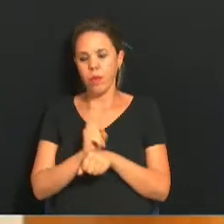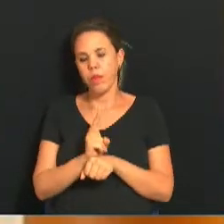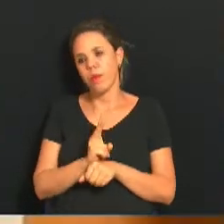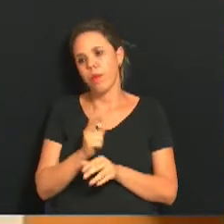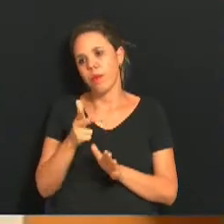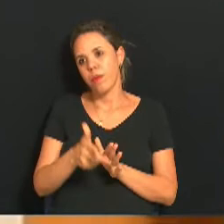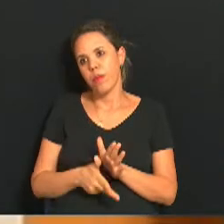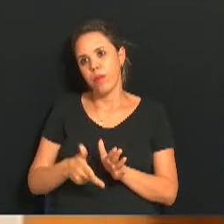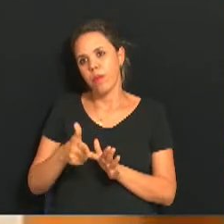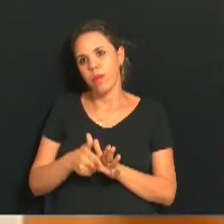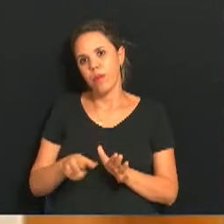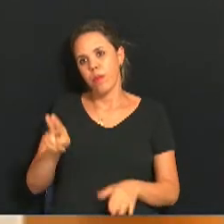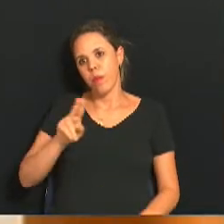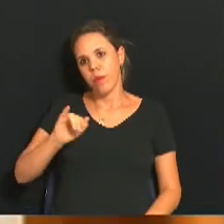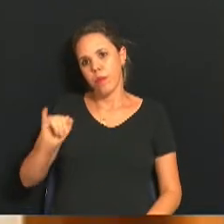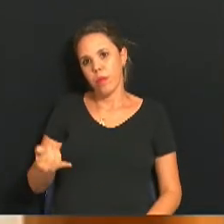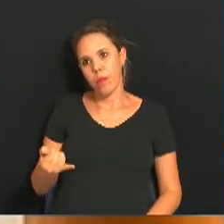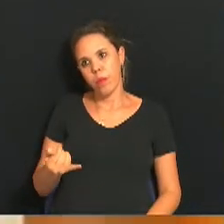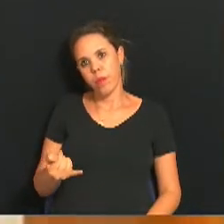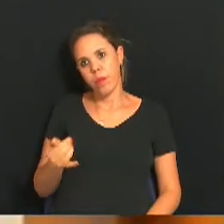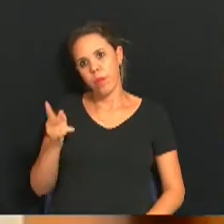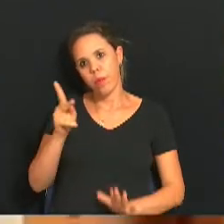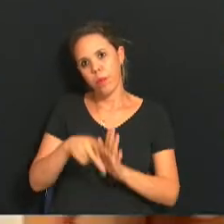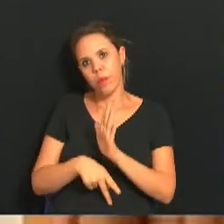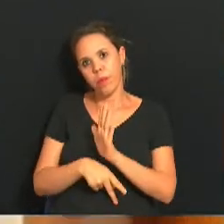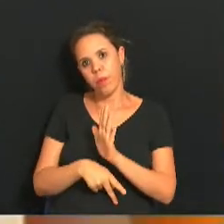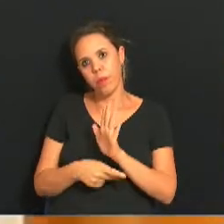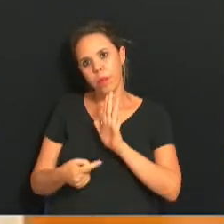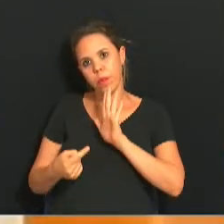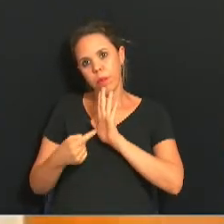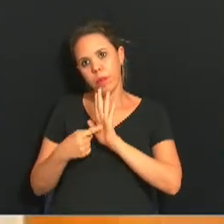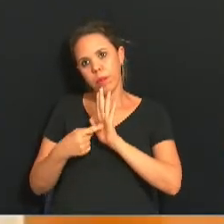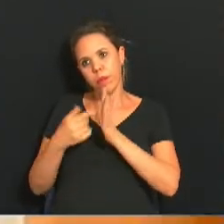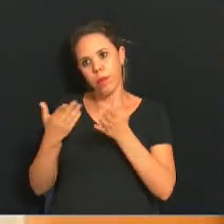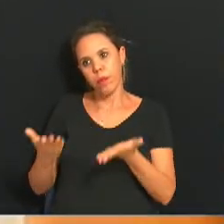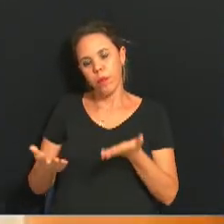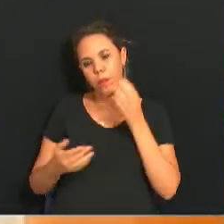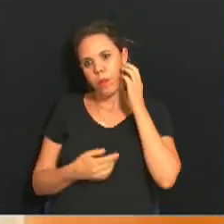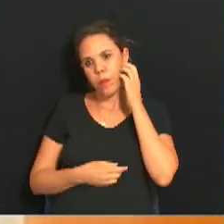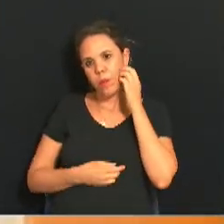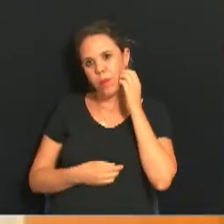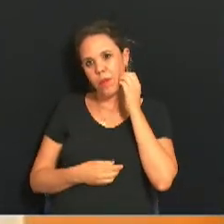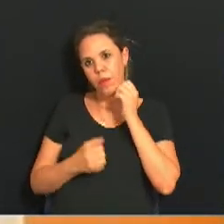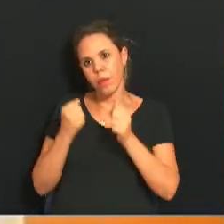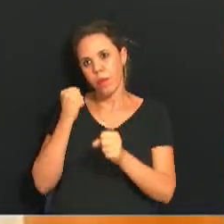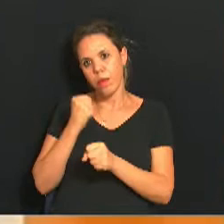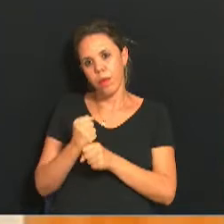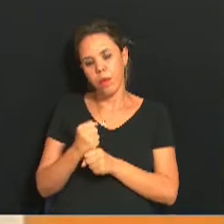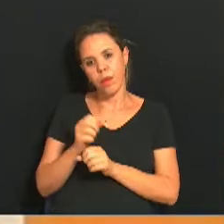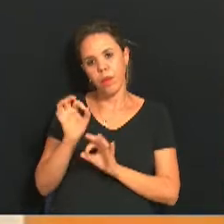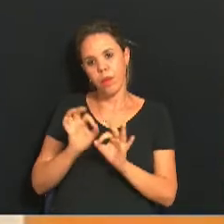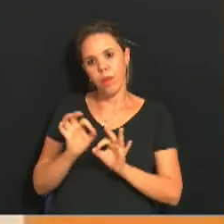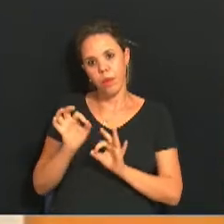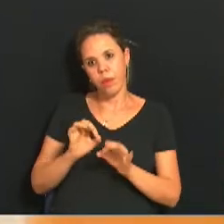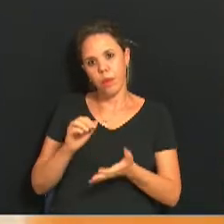e da uso patrimônio é um projeto que nós vamos apresentar aqui a ideia né foi construída o todas as secretarias da